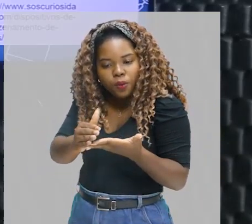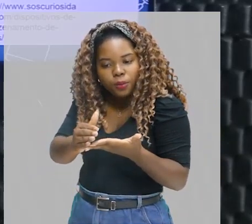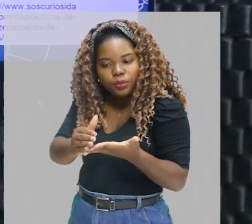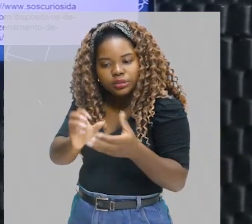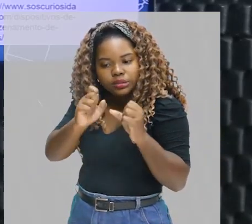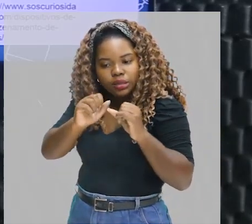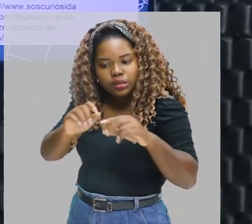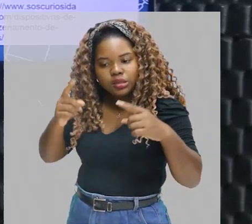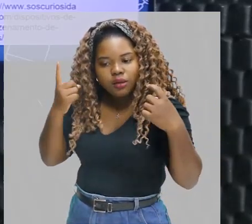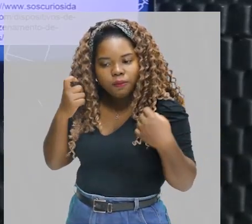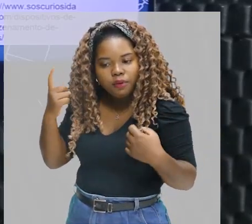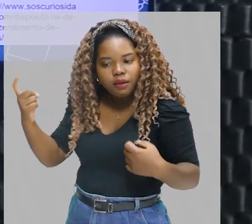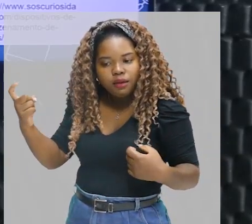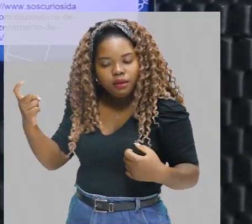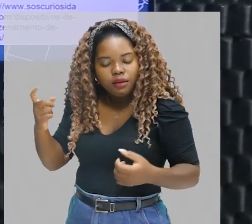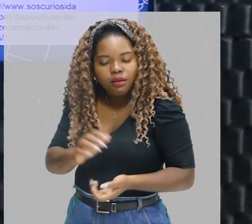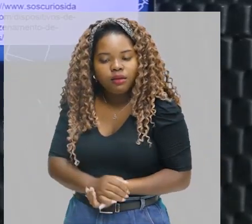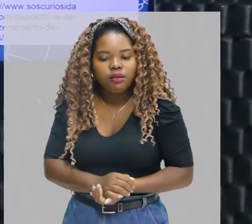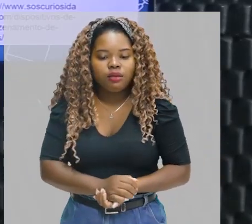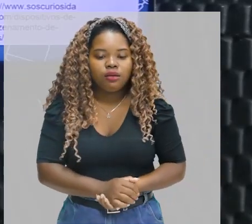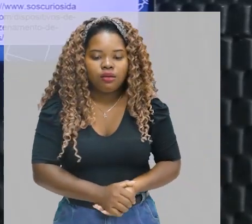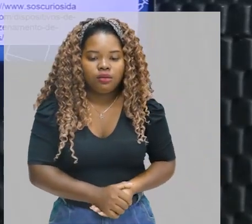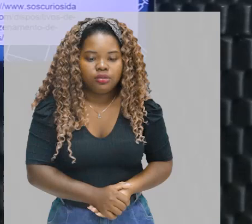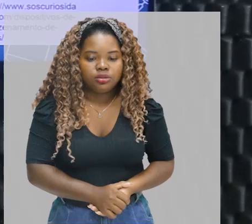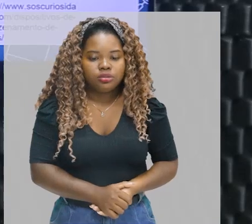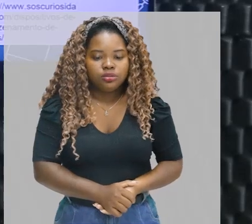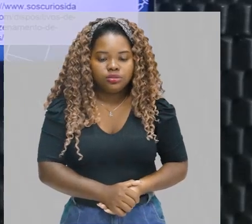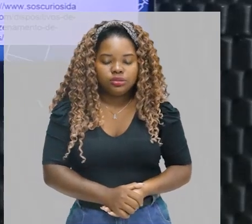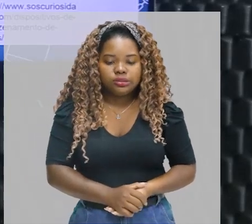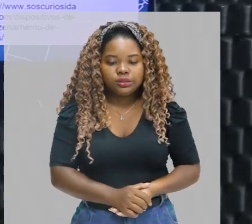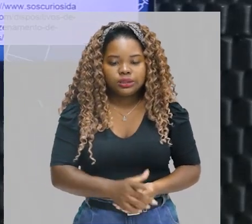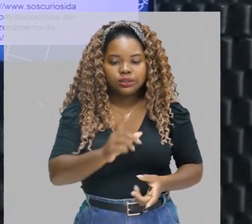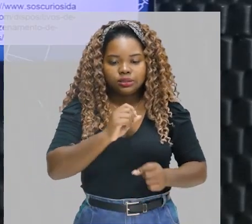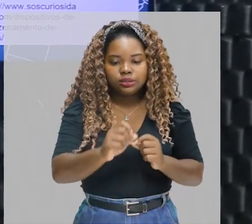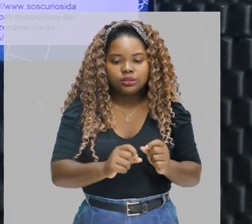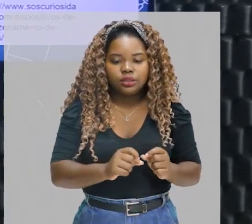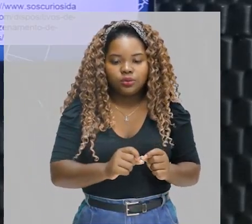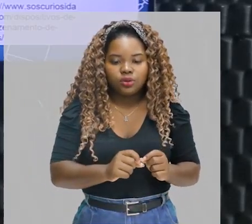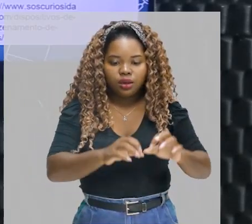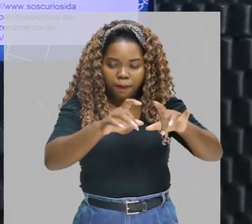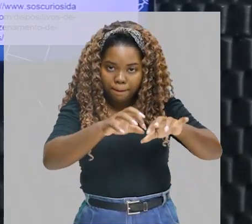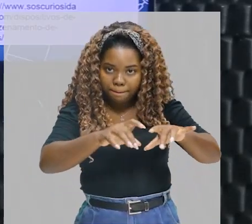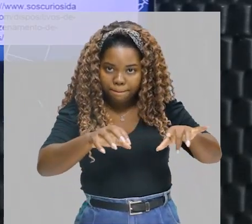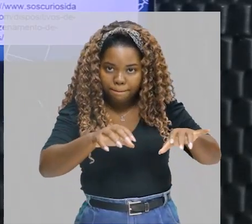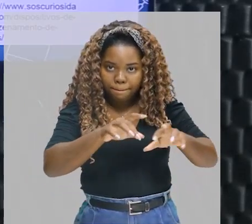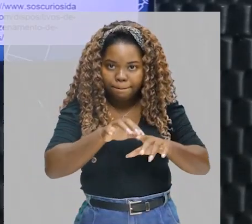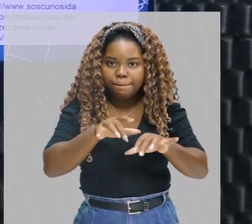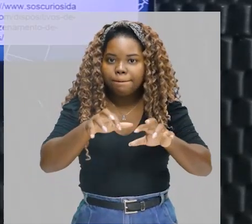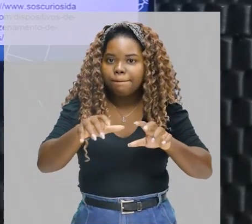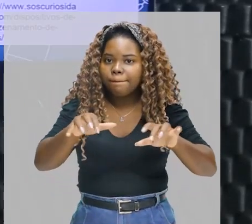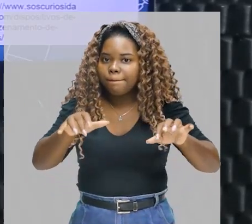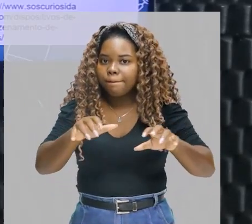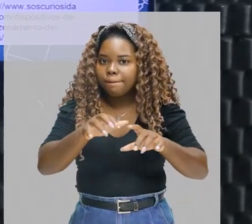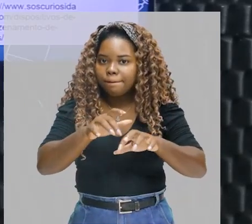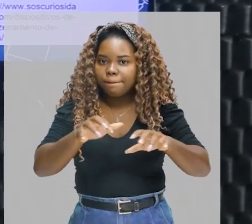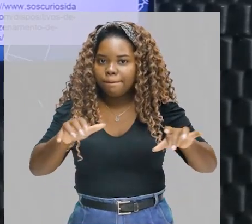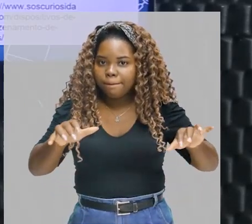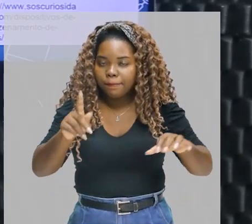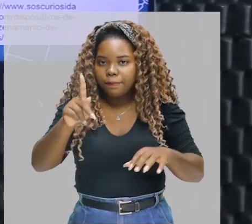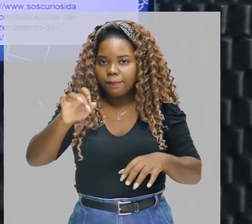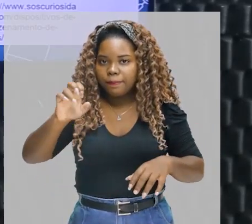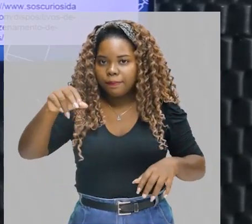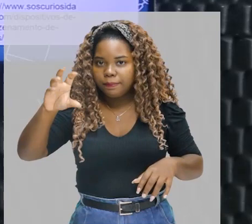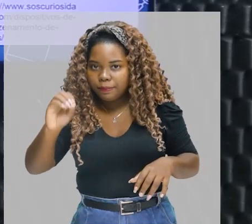som, certo? É como se tivesse ali as teclas de um piano e os pinos